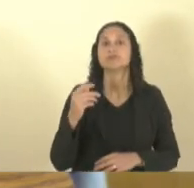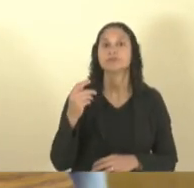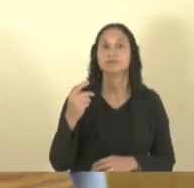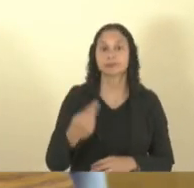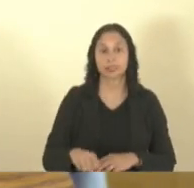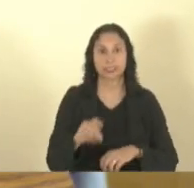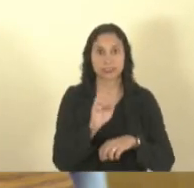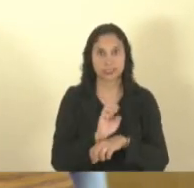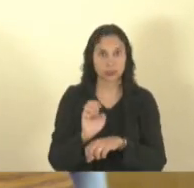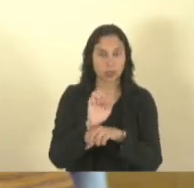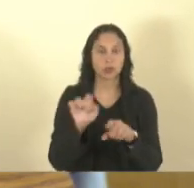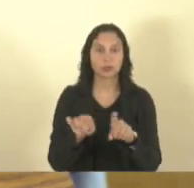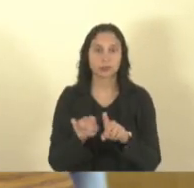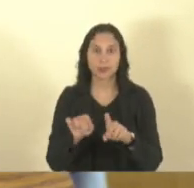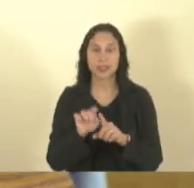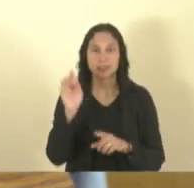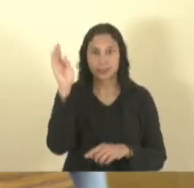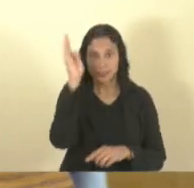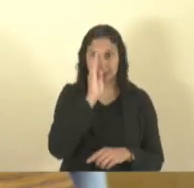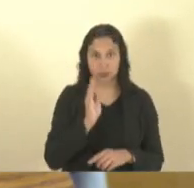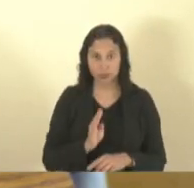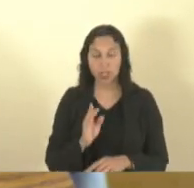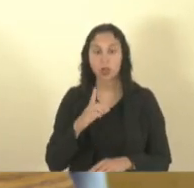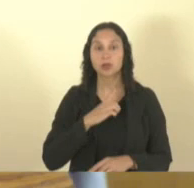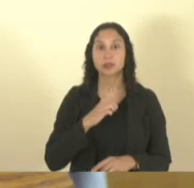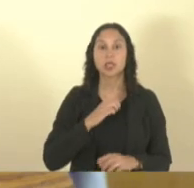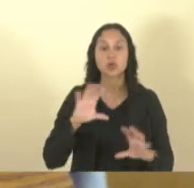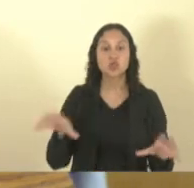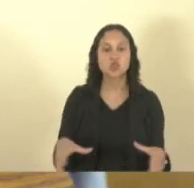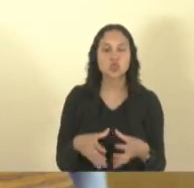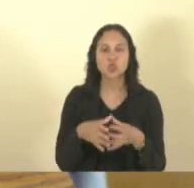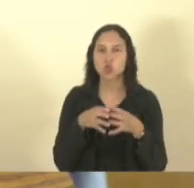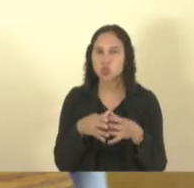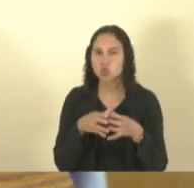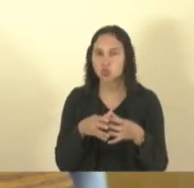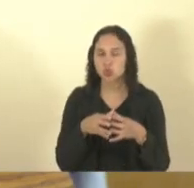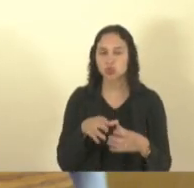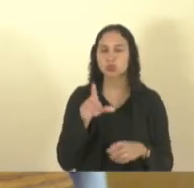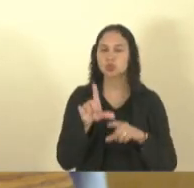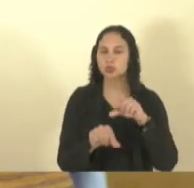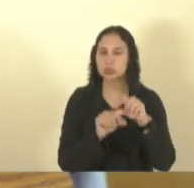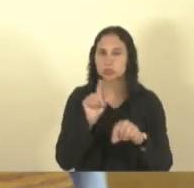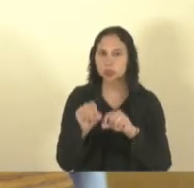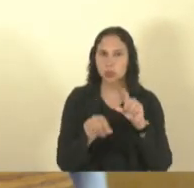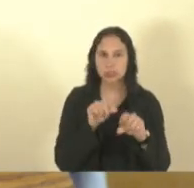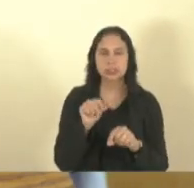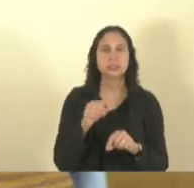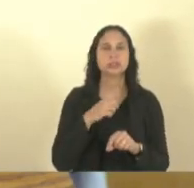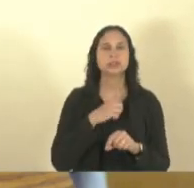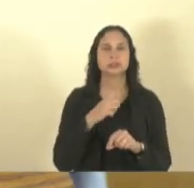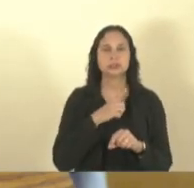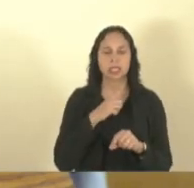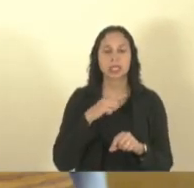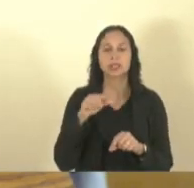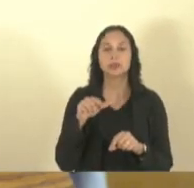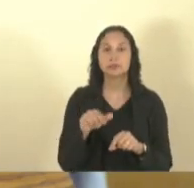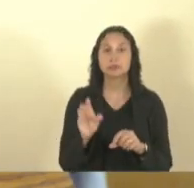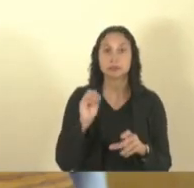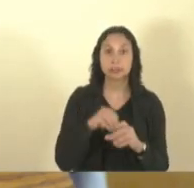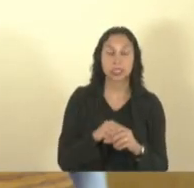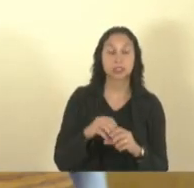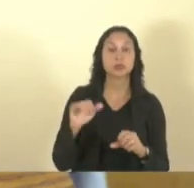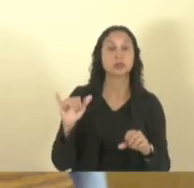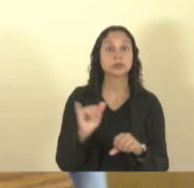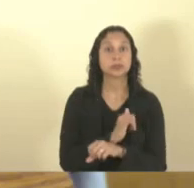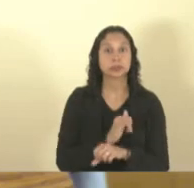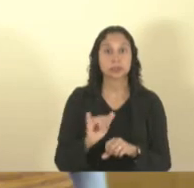estadual, temos, ao final, um grupo extremamente qualificado que assume posições estratégicas na